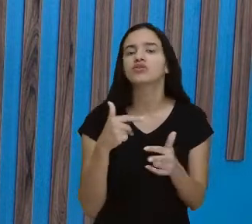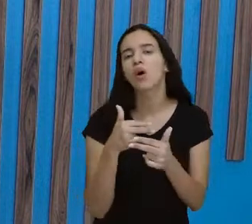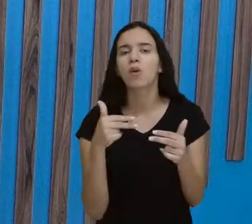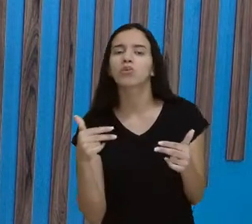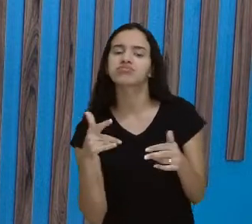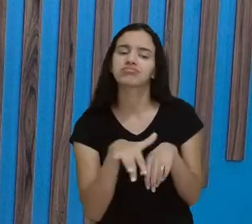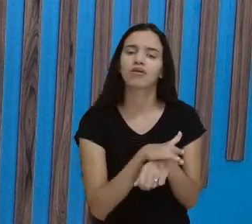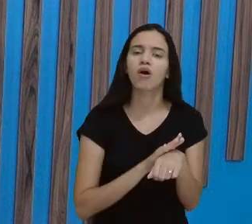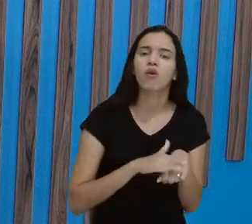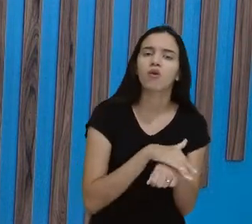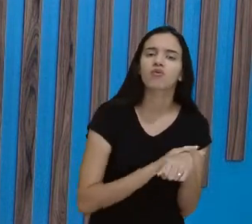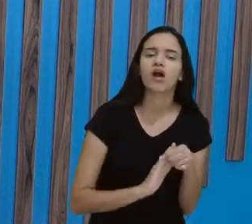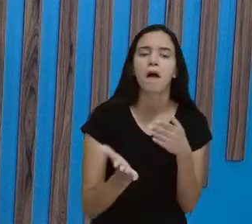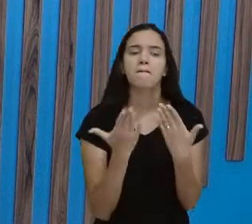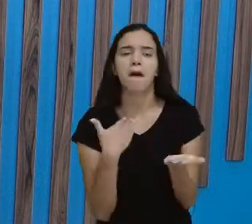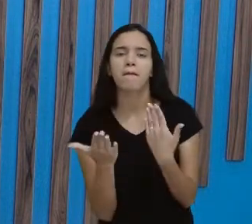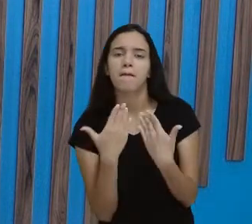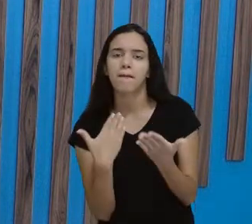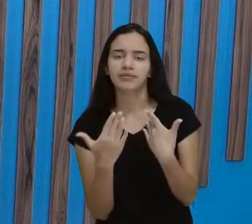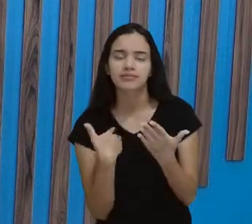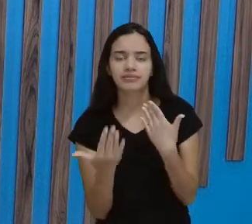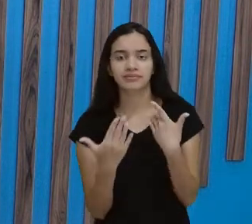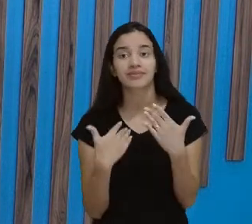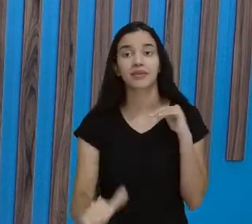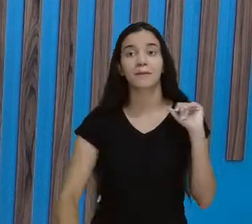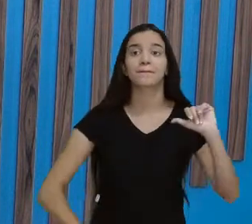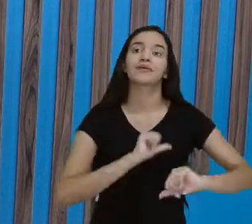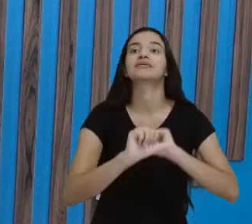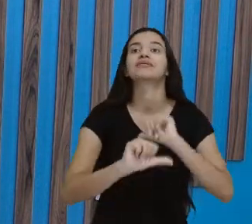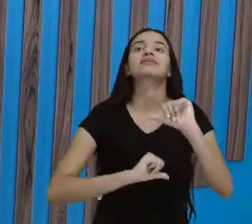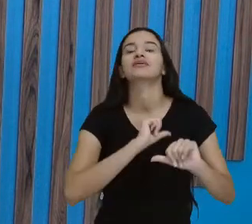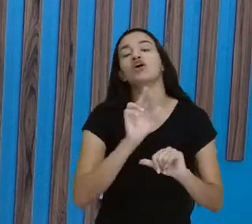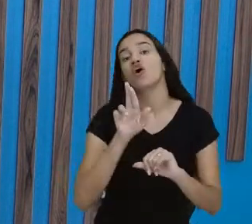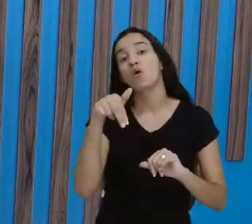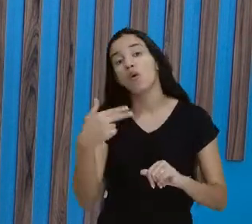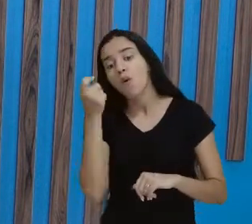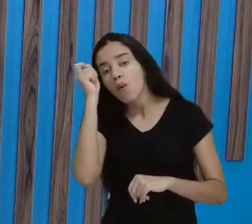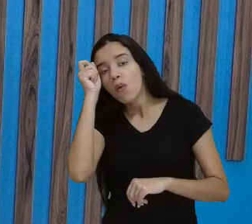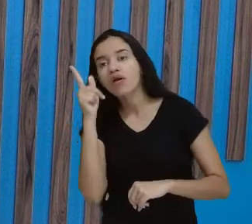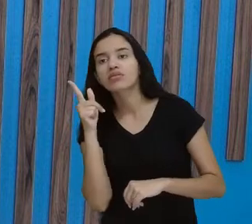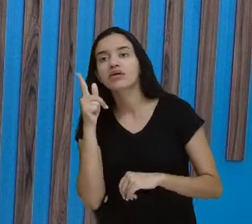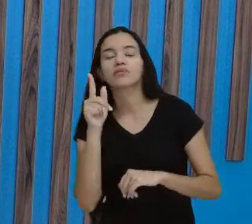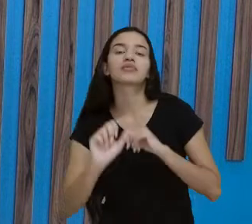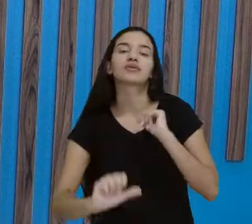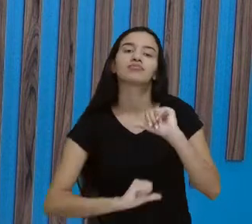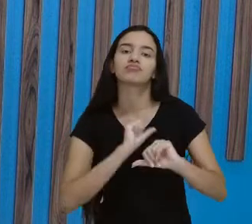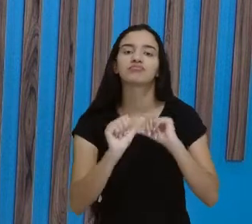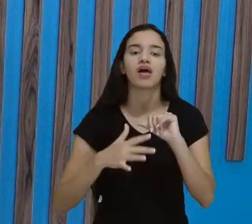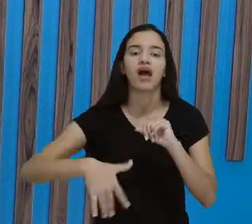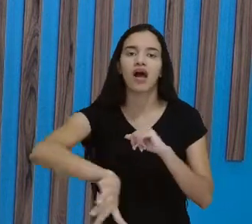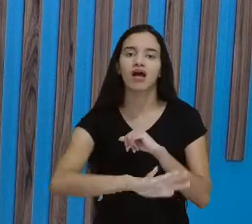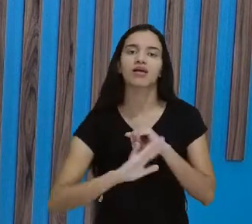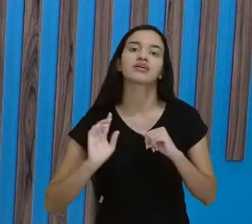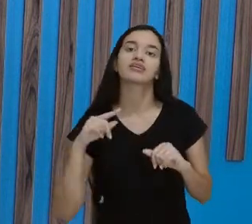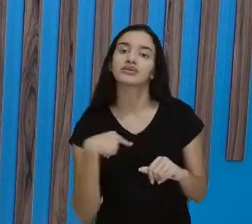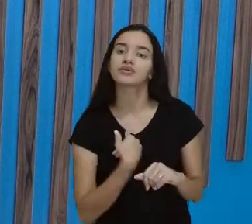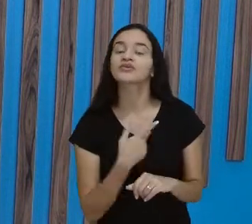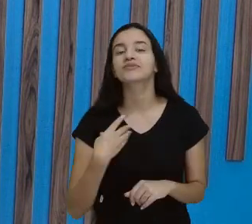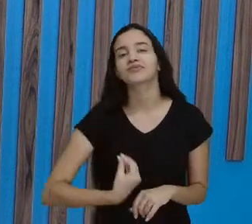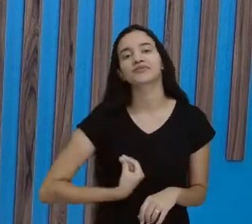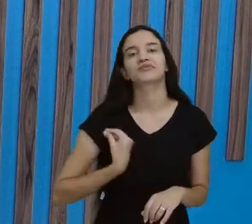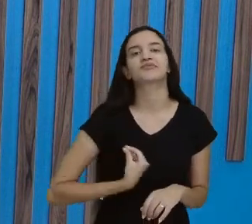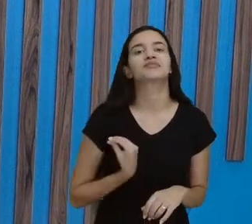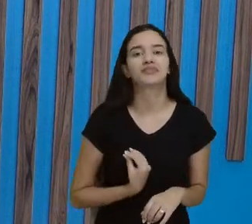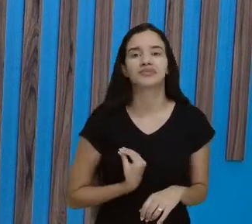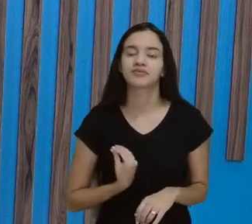da conversa, do bate-papo, a gente está modificando ou pode ter ideias para modificar o espaço em que nós